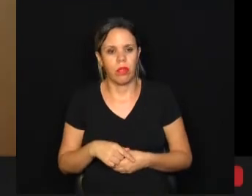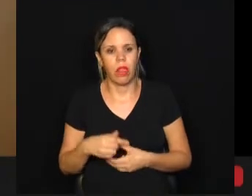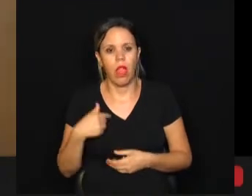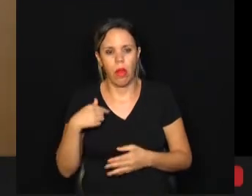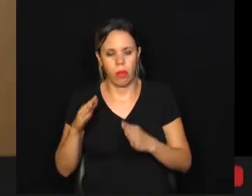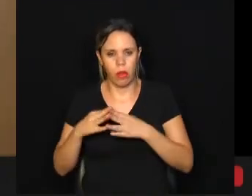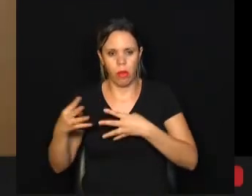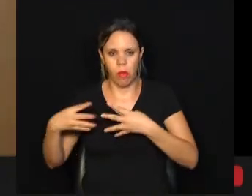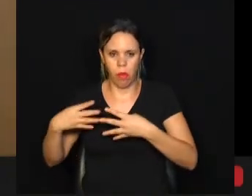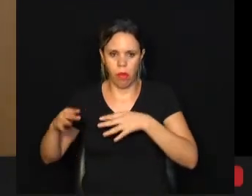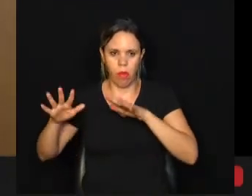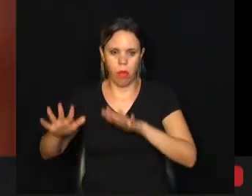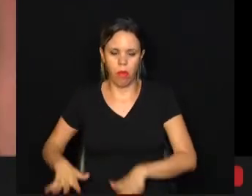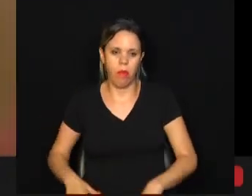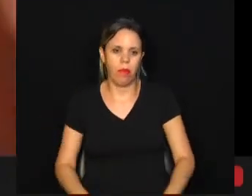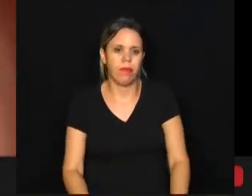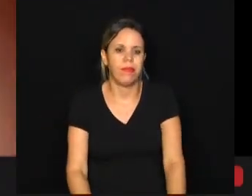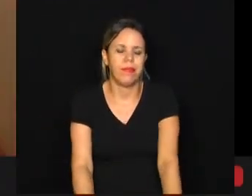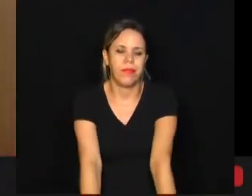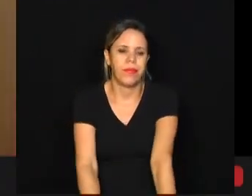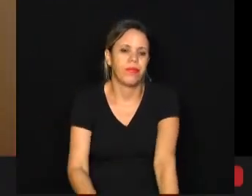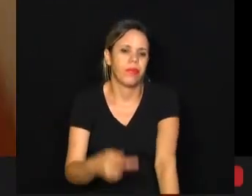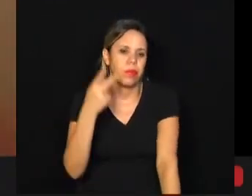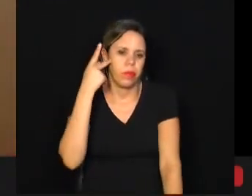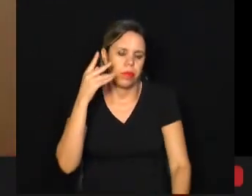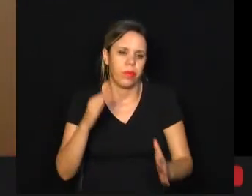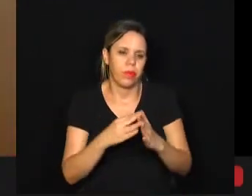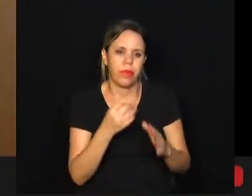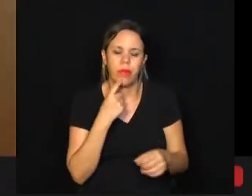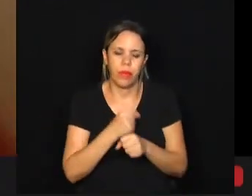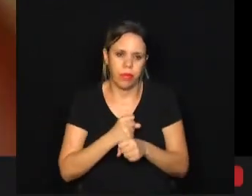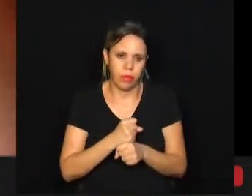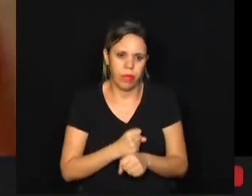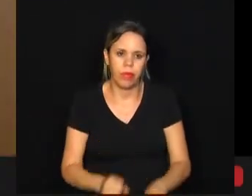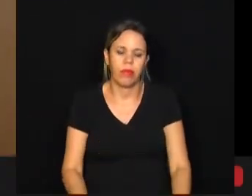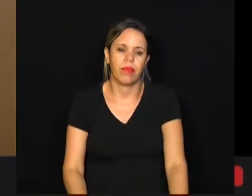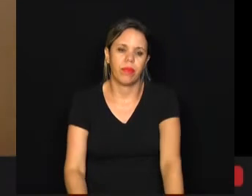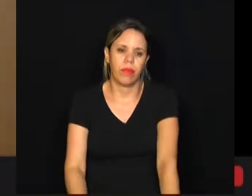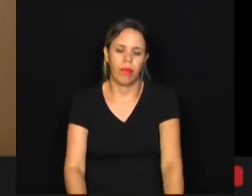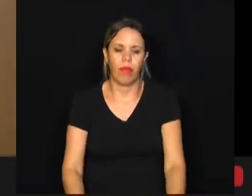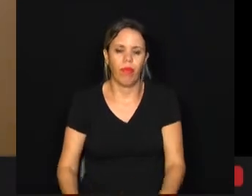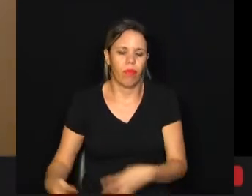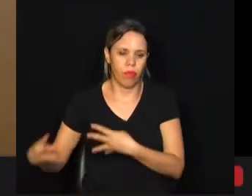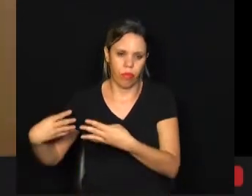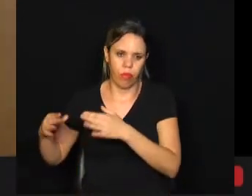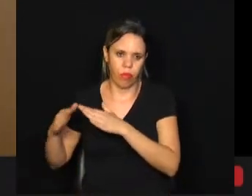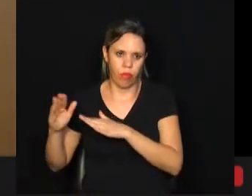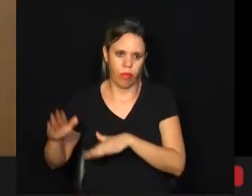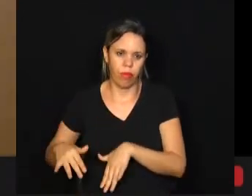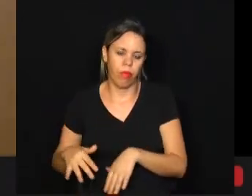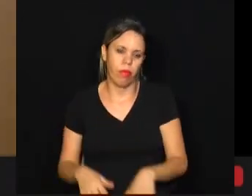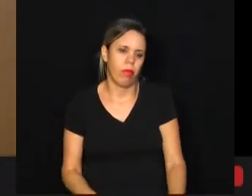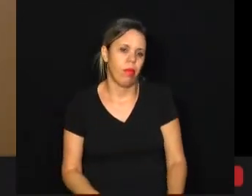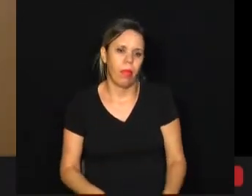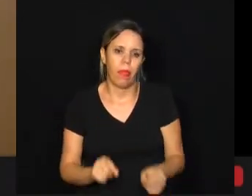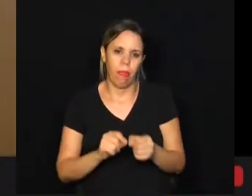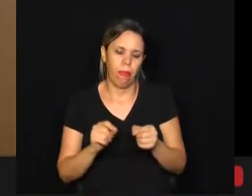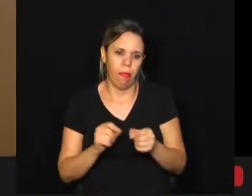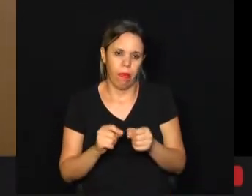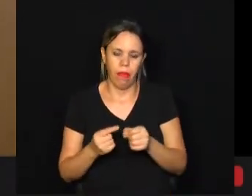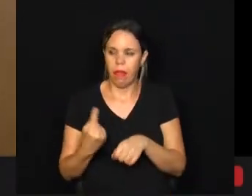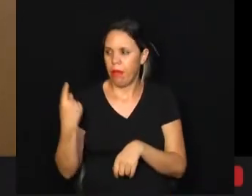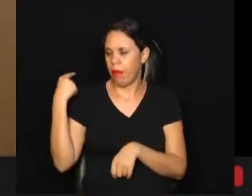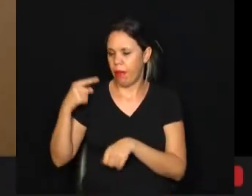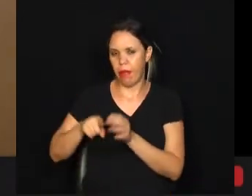Geraldo, estou em Barão Geraldo, né? Eu sou de São Paulo, mas eu moro em Campinas há muitos anos e eu estou em Barão Geraldo. Nós fizemos, uma época,